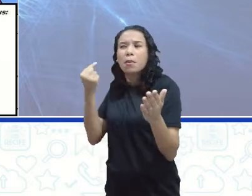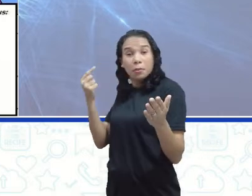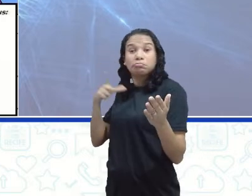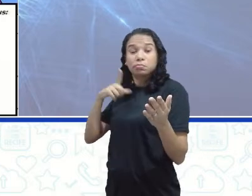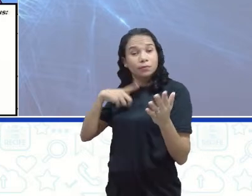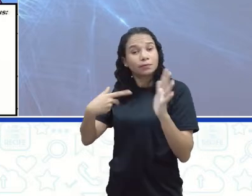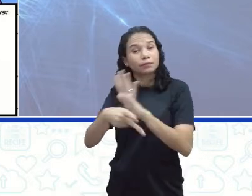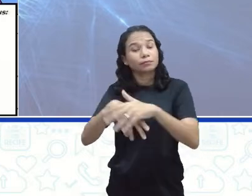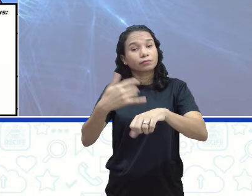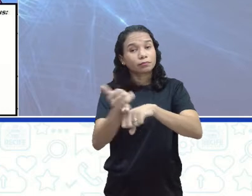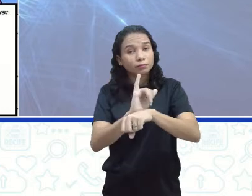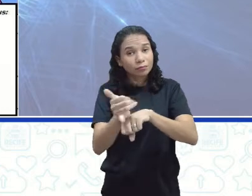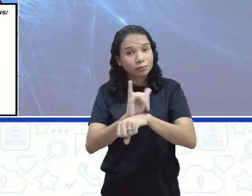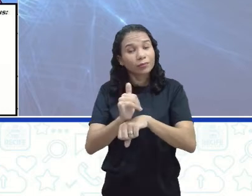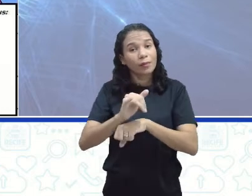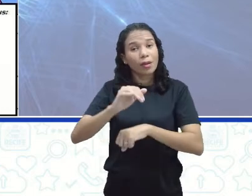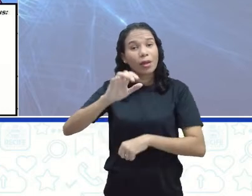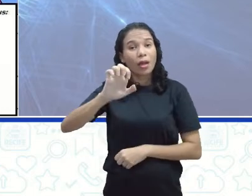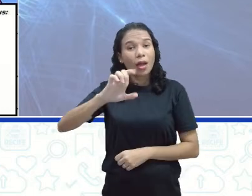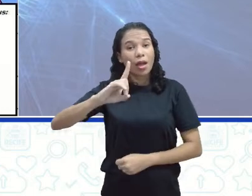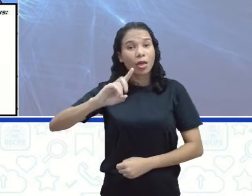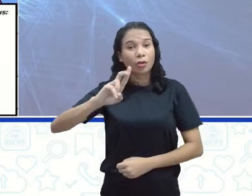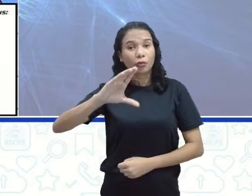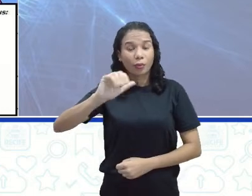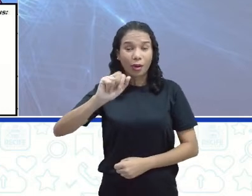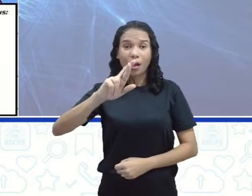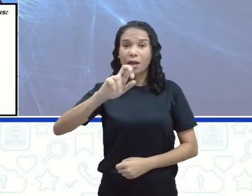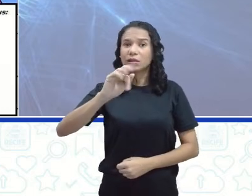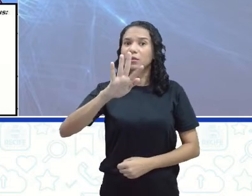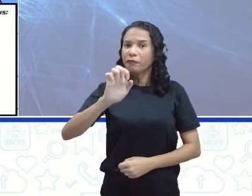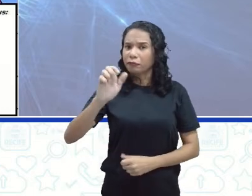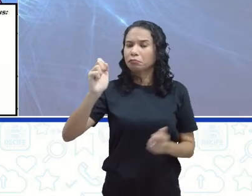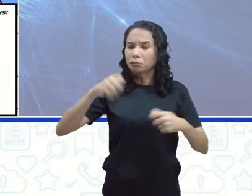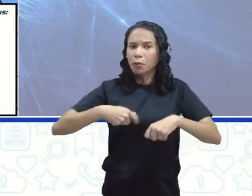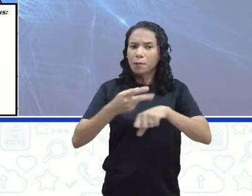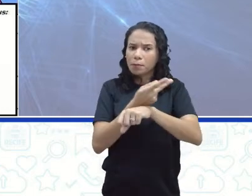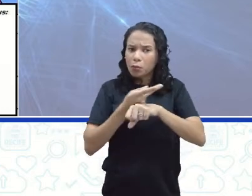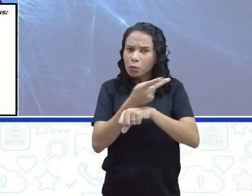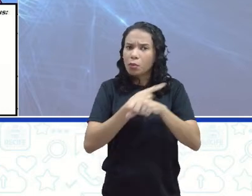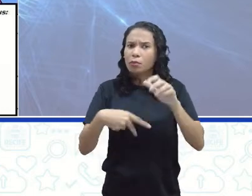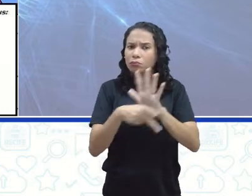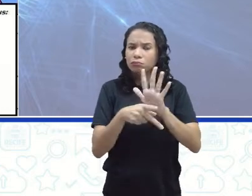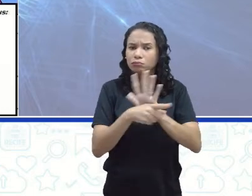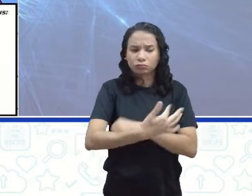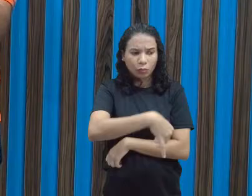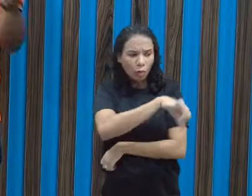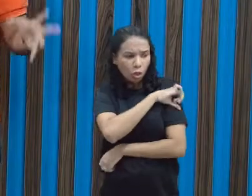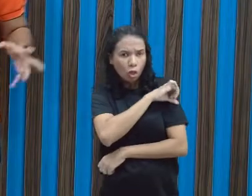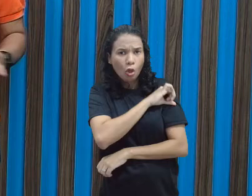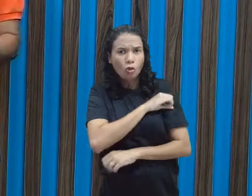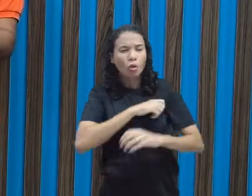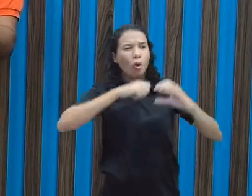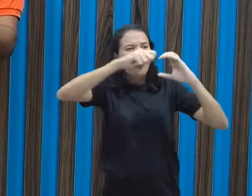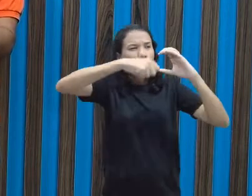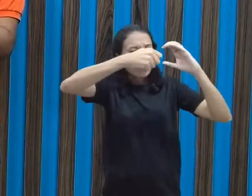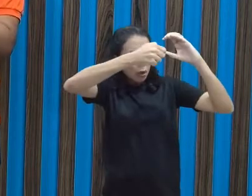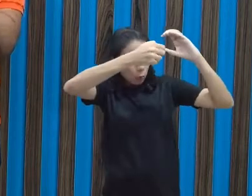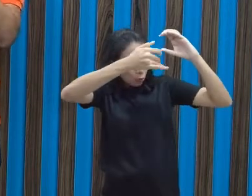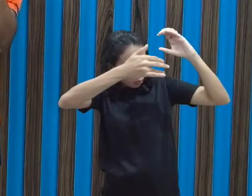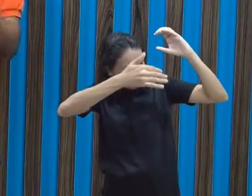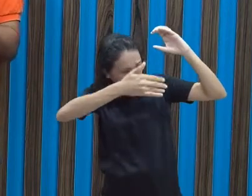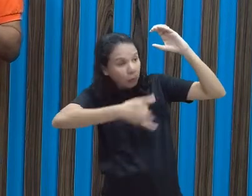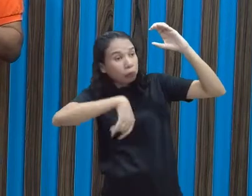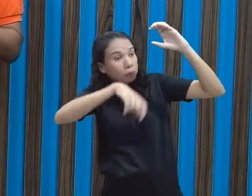canal do YouTube, Educa Recife, tá? Vai lá, procura a playlist do 9º ano, vocês estão ligados demais, né,